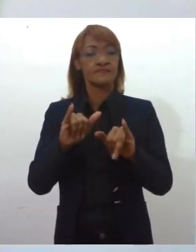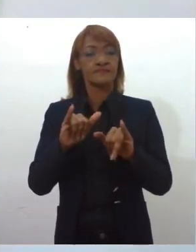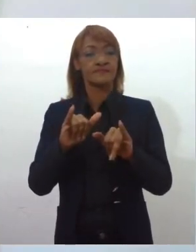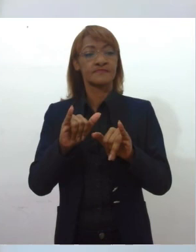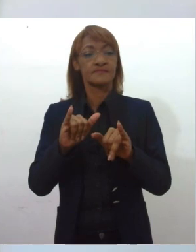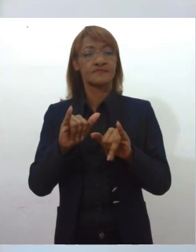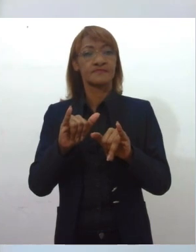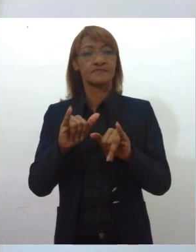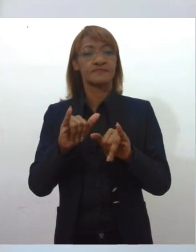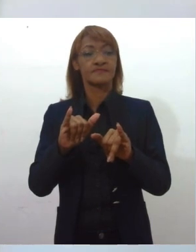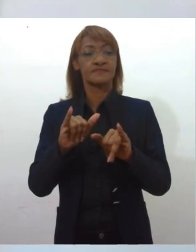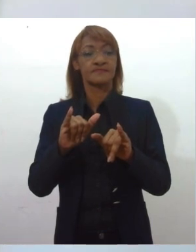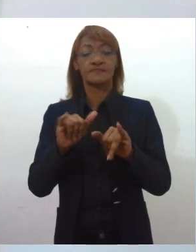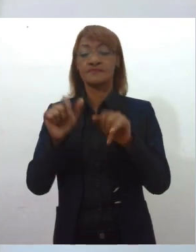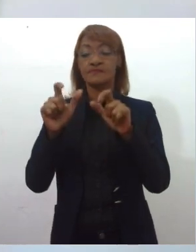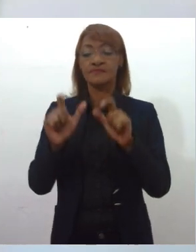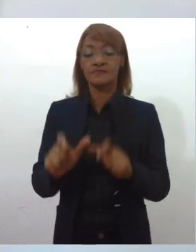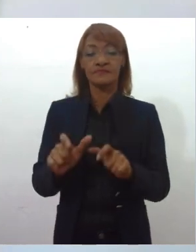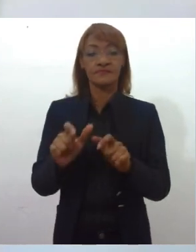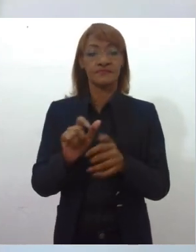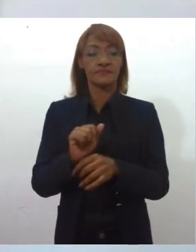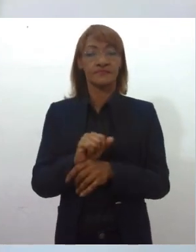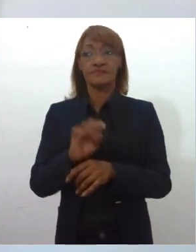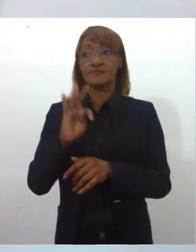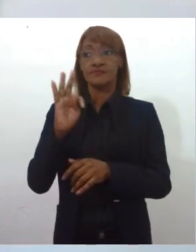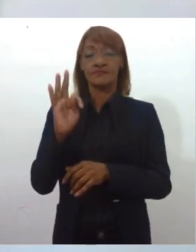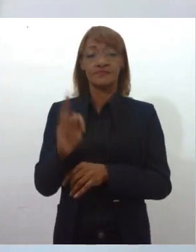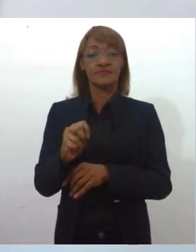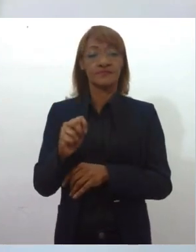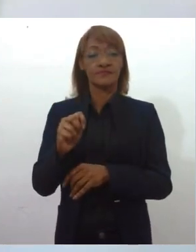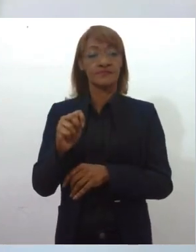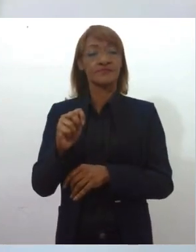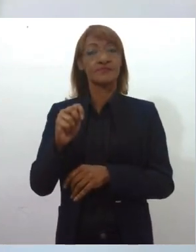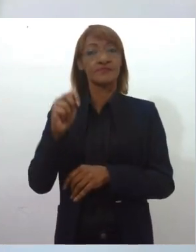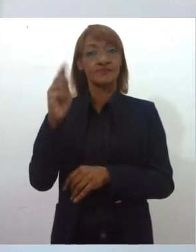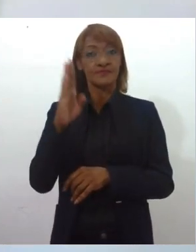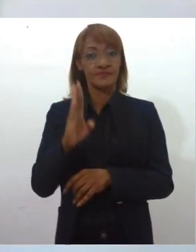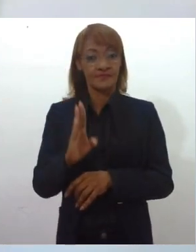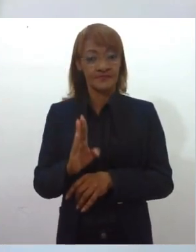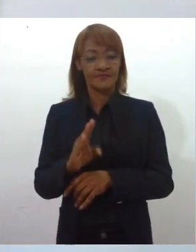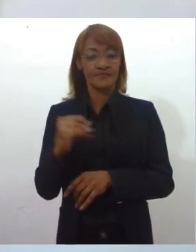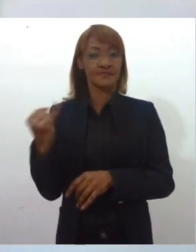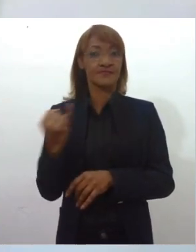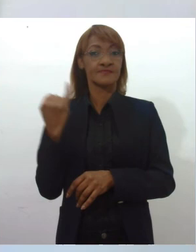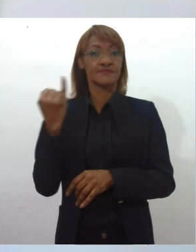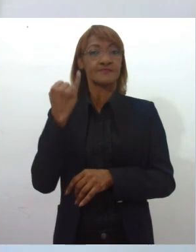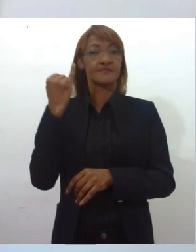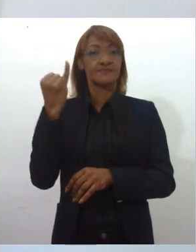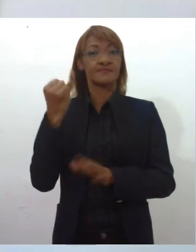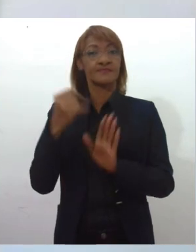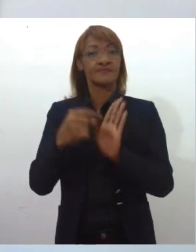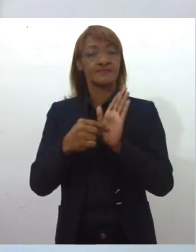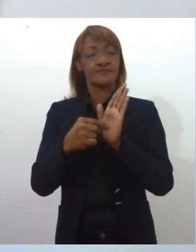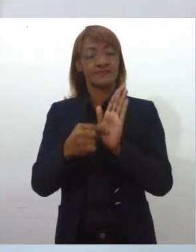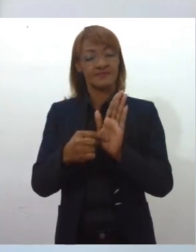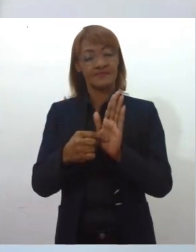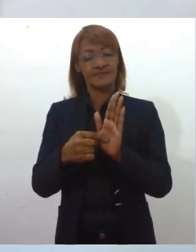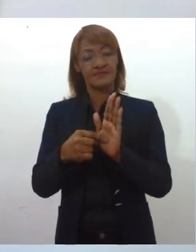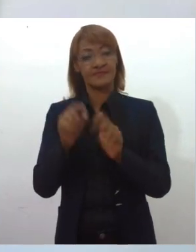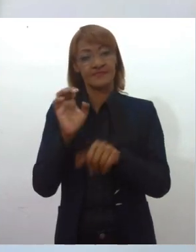na imprensa aqui local e também nacional, né, demonstrando a importância da ciência e tecnologia para o